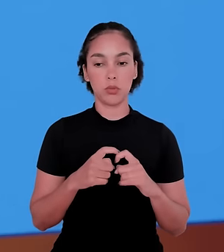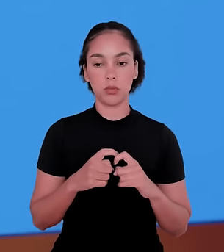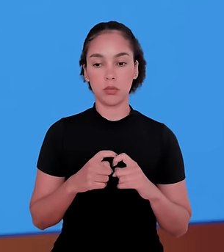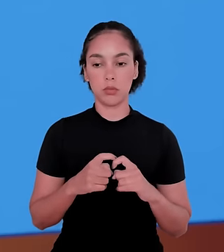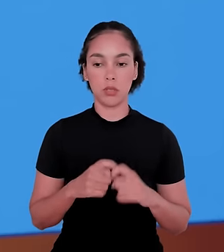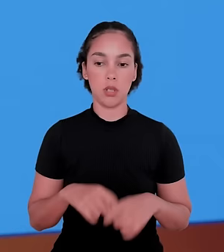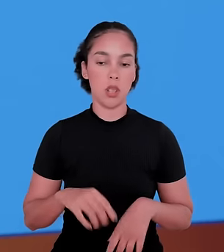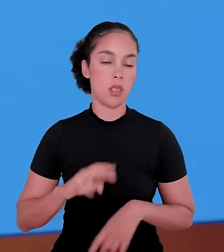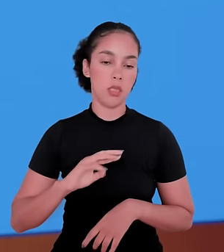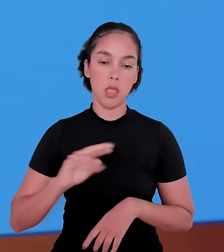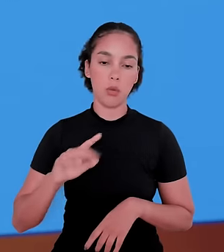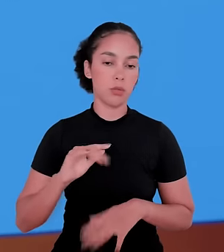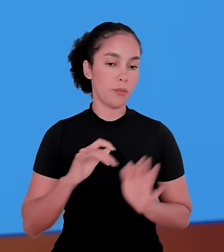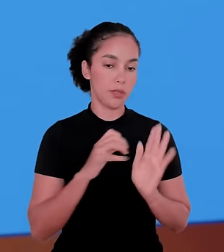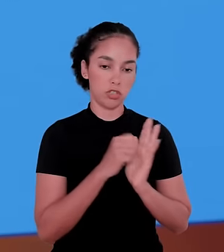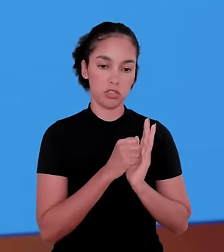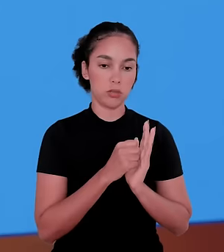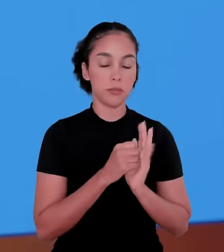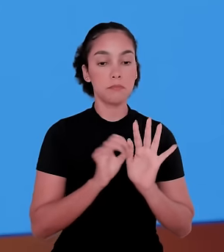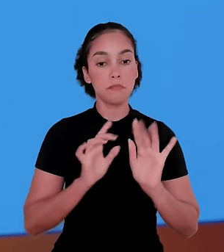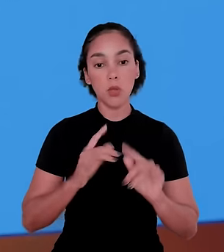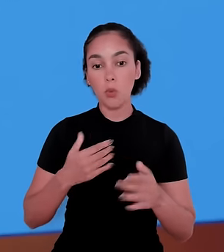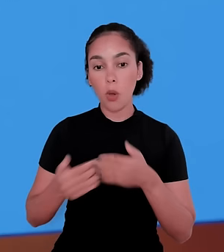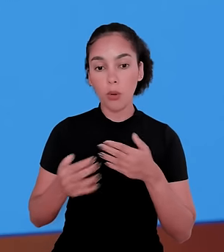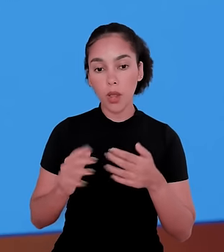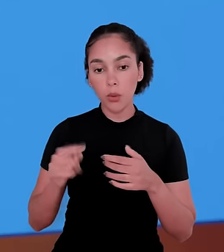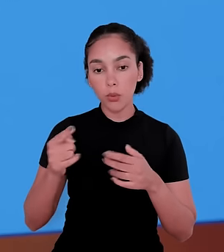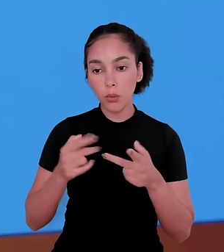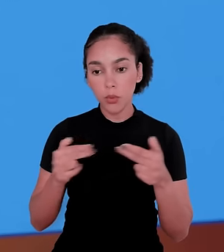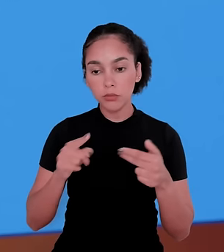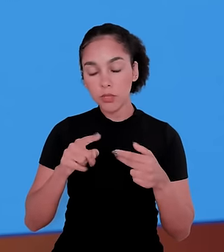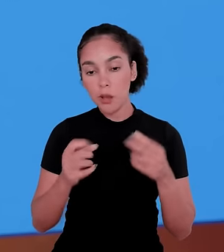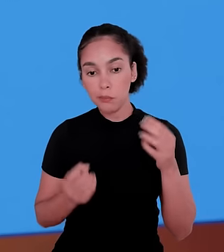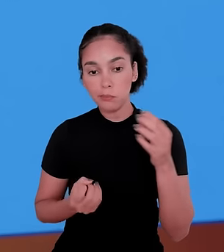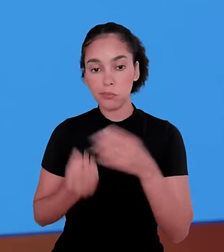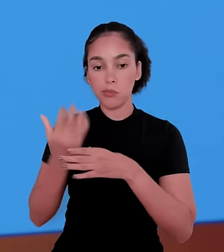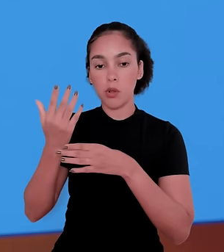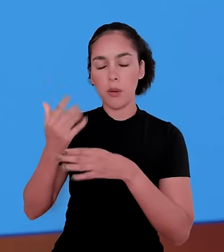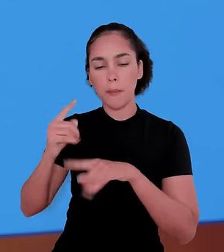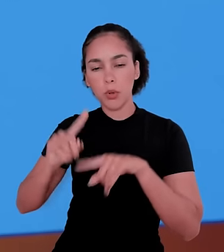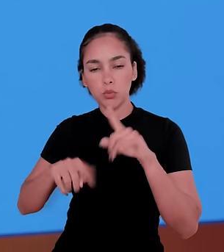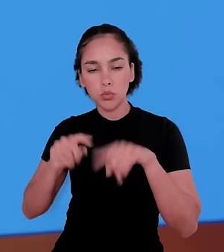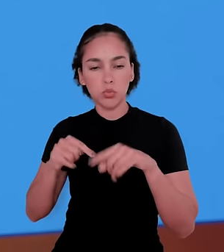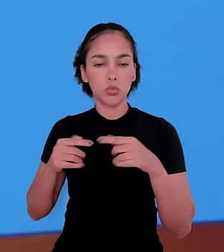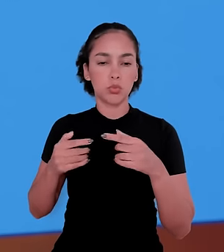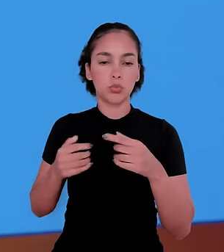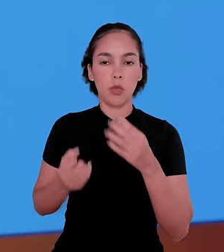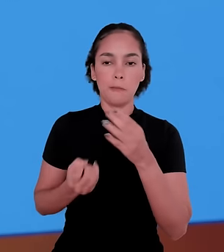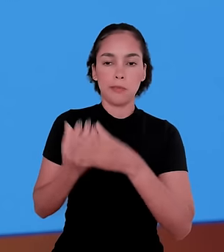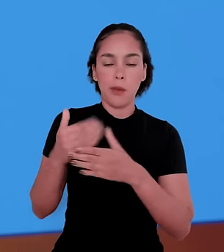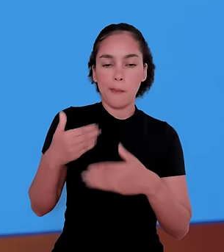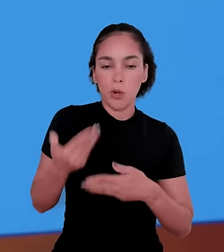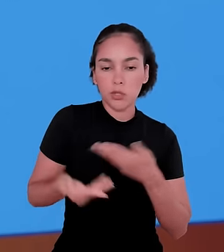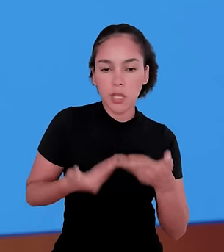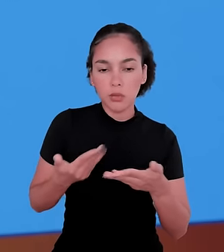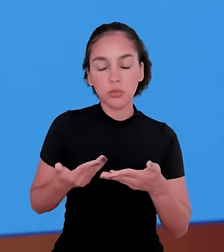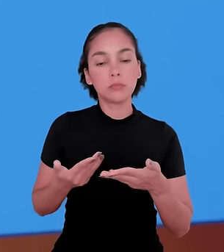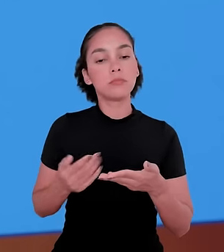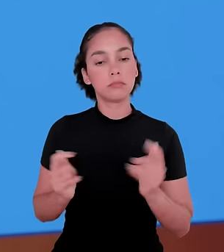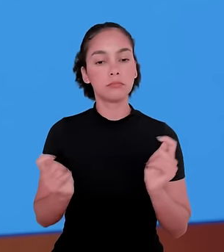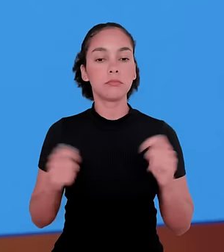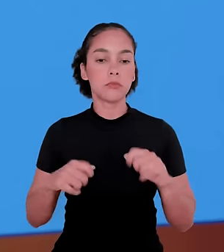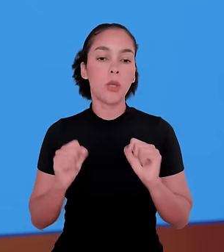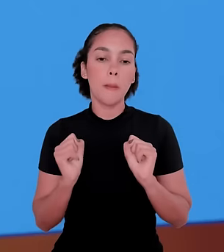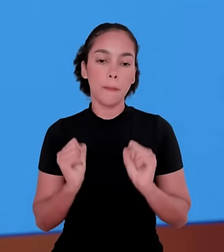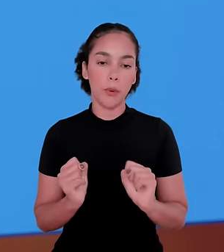patenteáveis Tá mas qualquer outra coisa que você desenvolve um produto um processo e tudo mais isso sim po